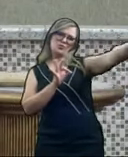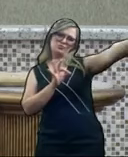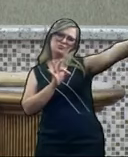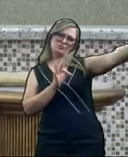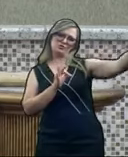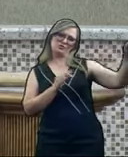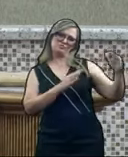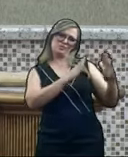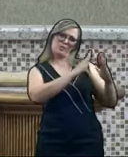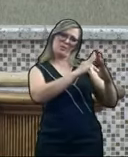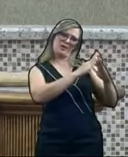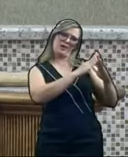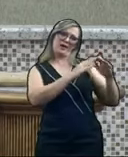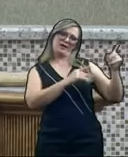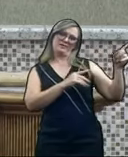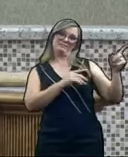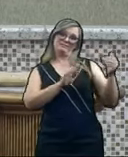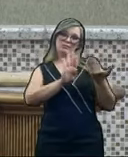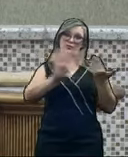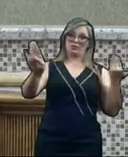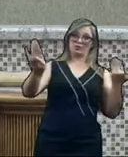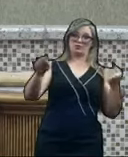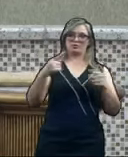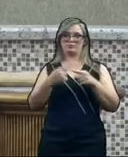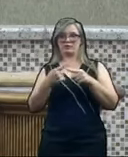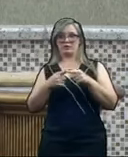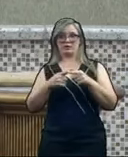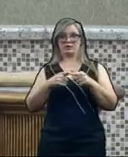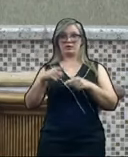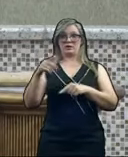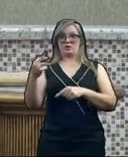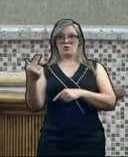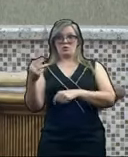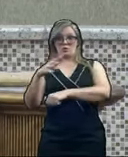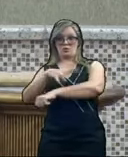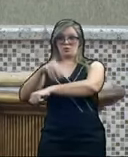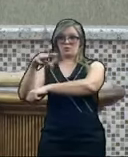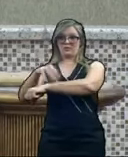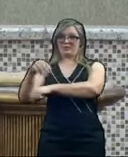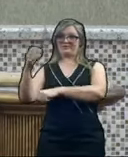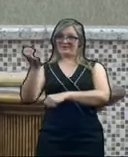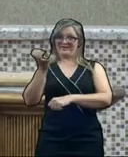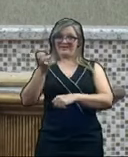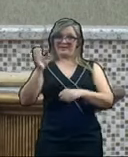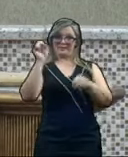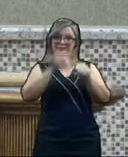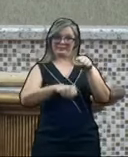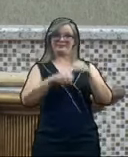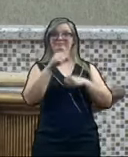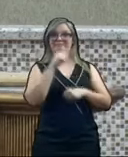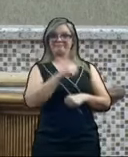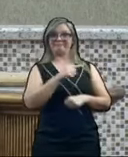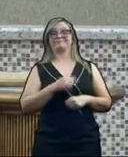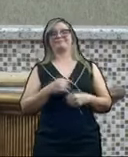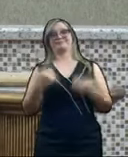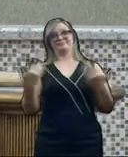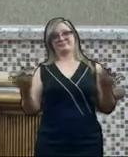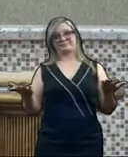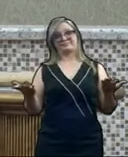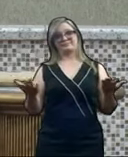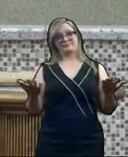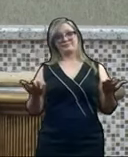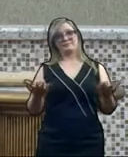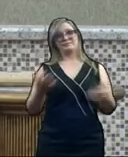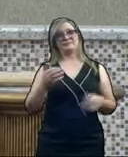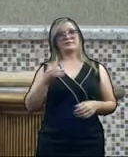mas eu não vou focar nele quero focar em Jacó e então Jacó sair da sua casa e tem esse primeiro encontro